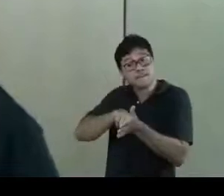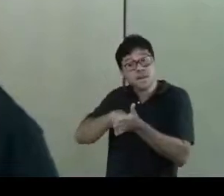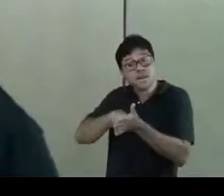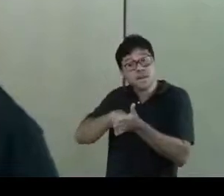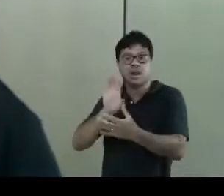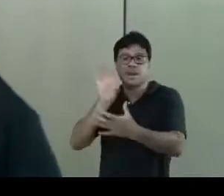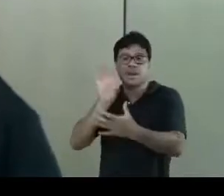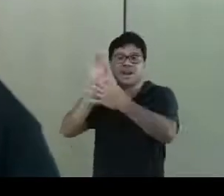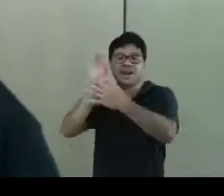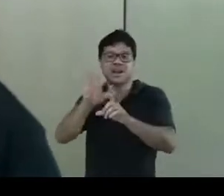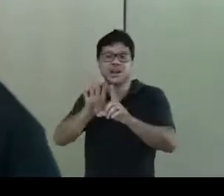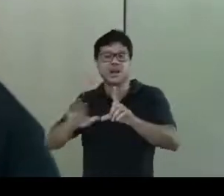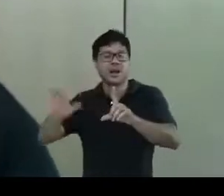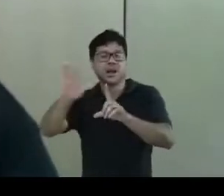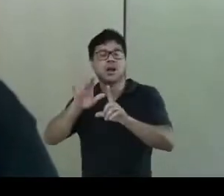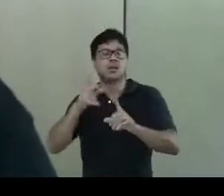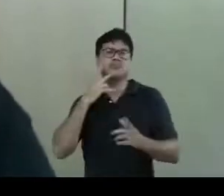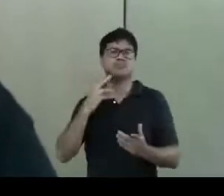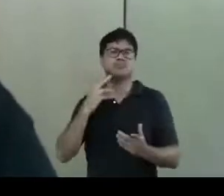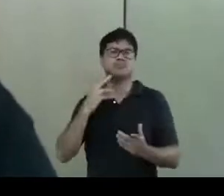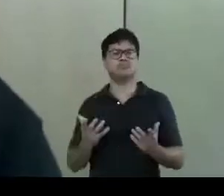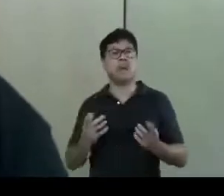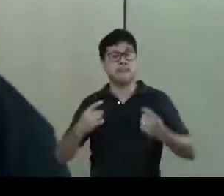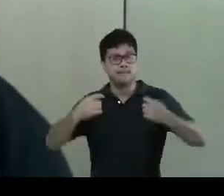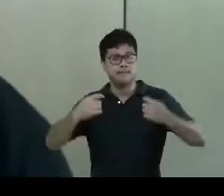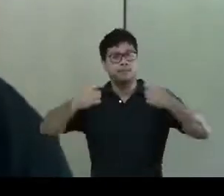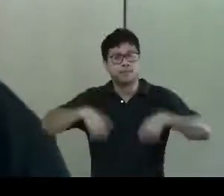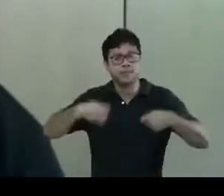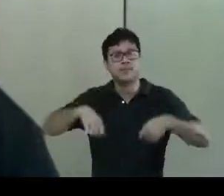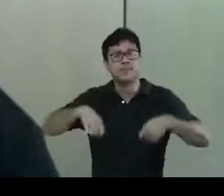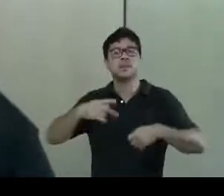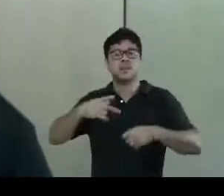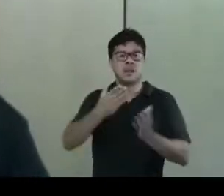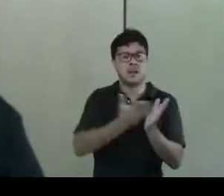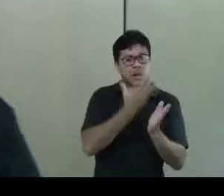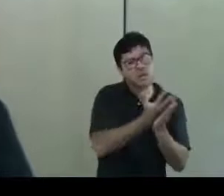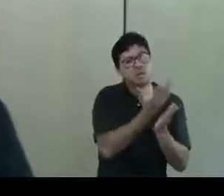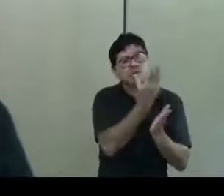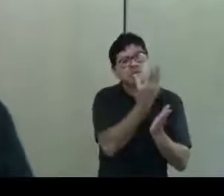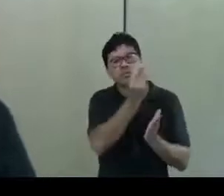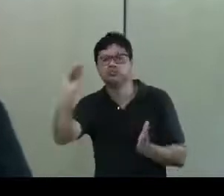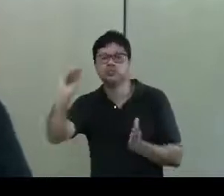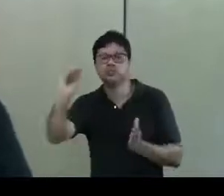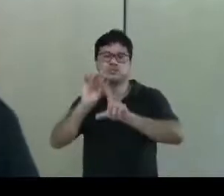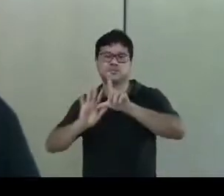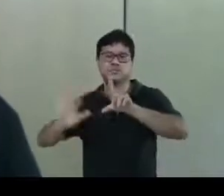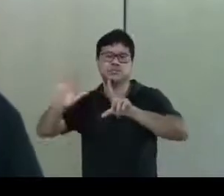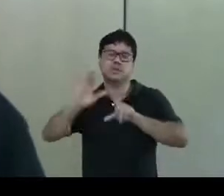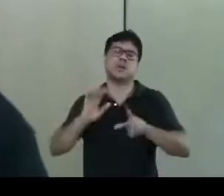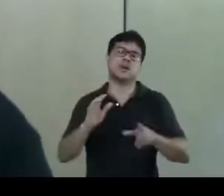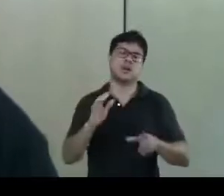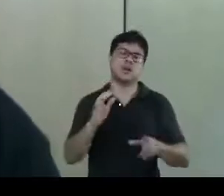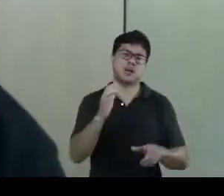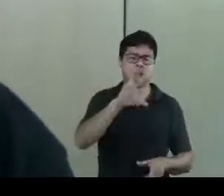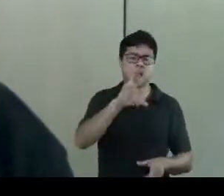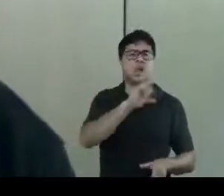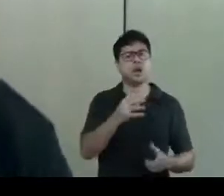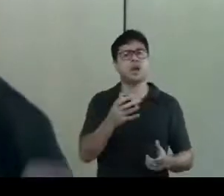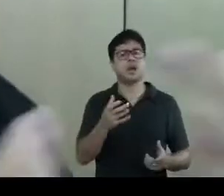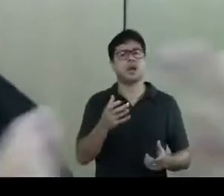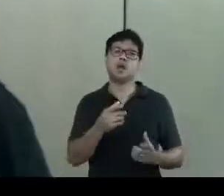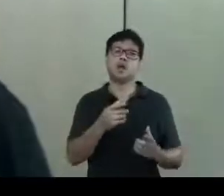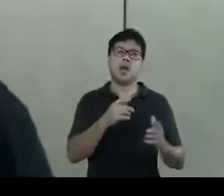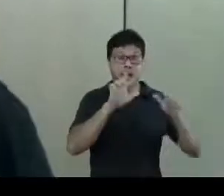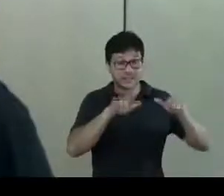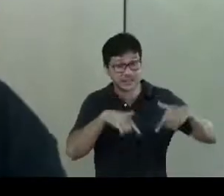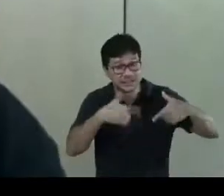a humanidades digitais, em grande medida, precisa da digitalização do livro, quando, no caso, esse livro, ele ou